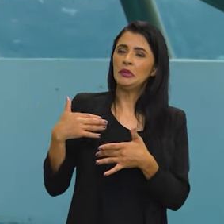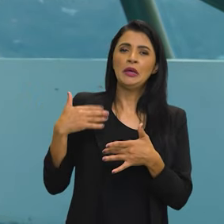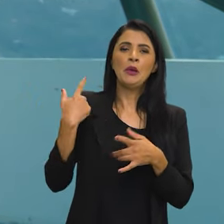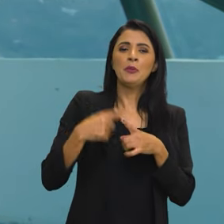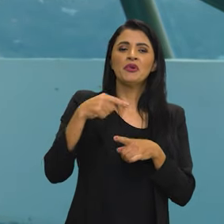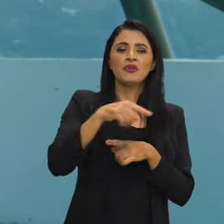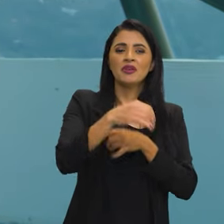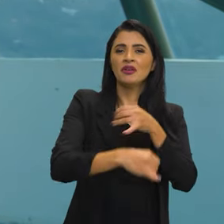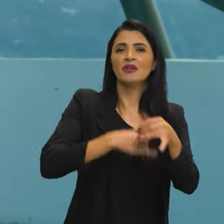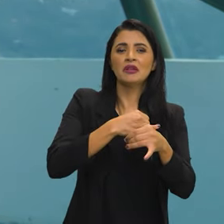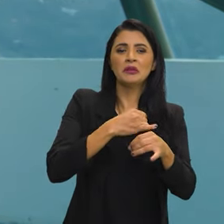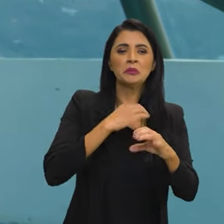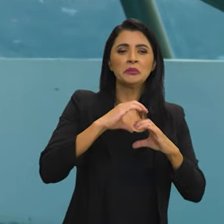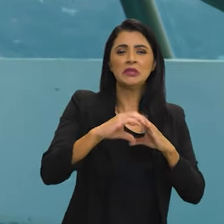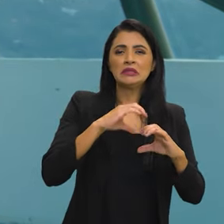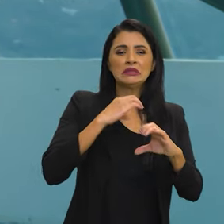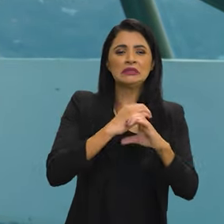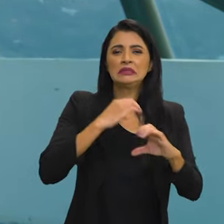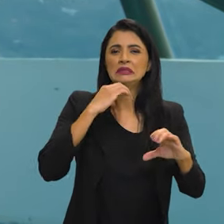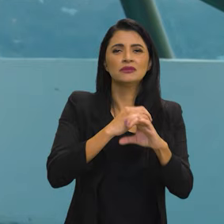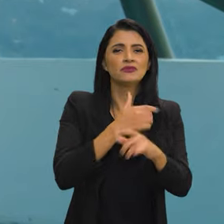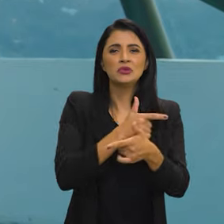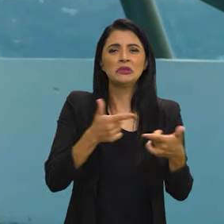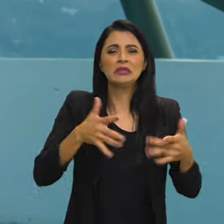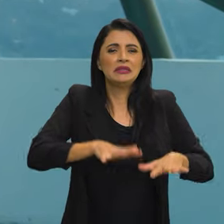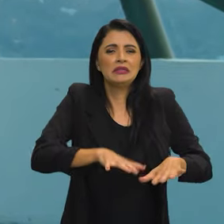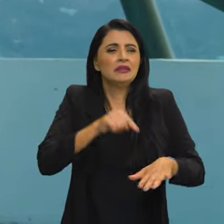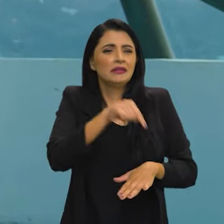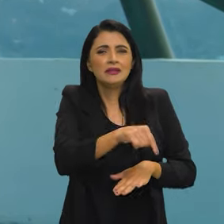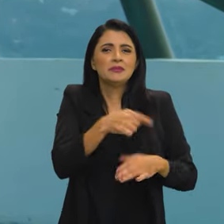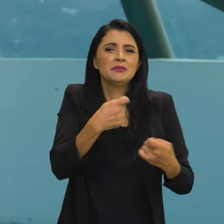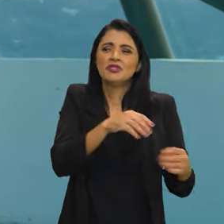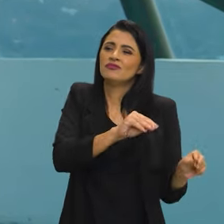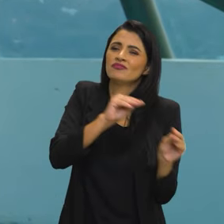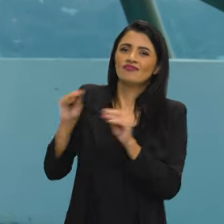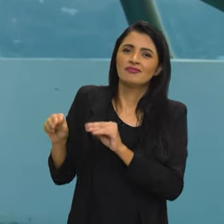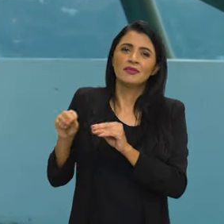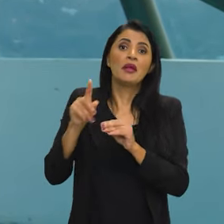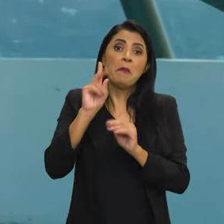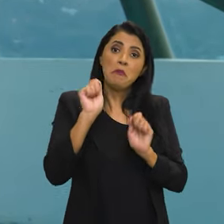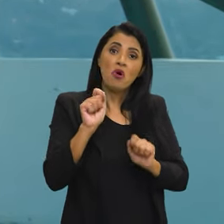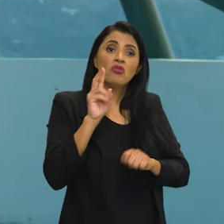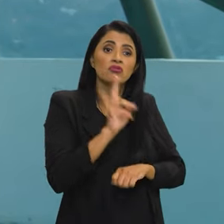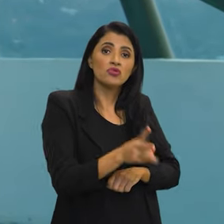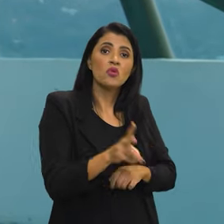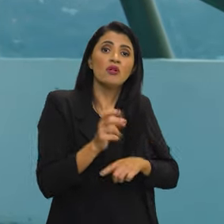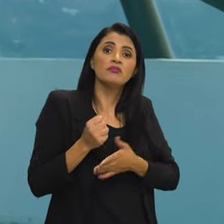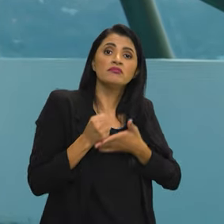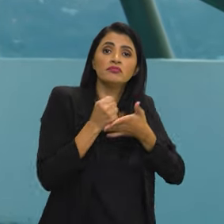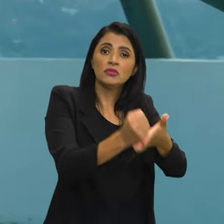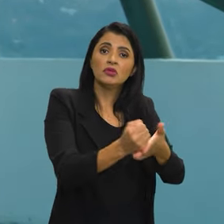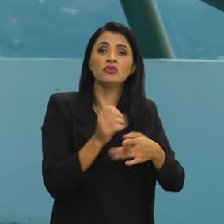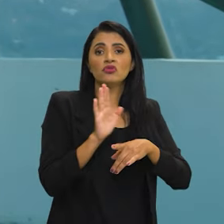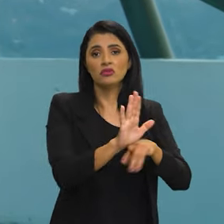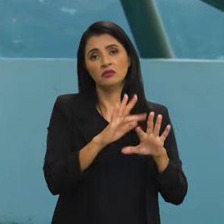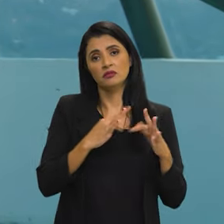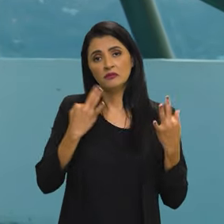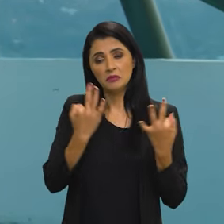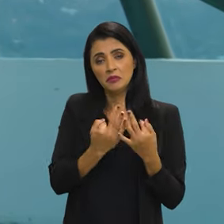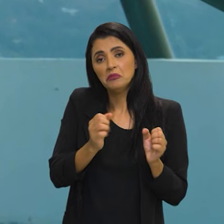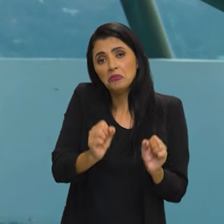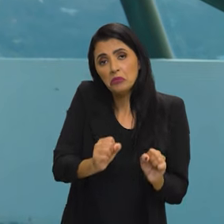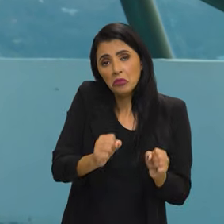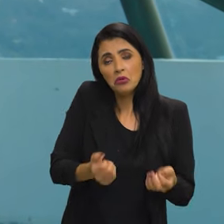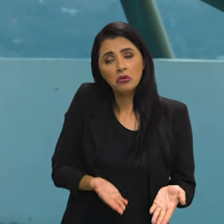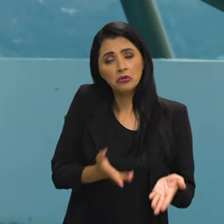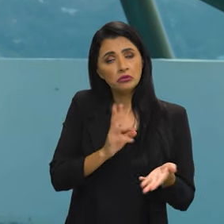grandes centros, porque não tem comunicação, não tem inclusão, pode acabar ficando ali, ajudando e dando todo o suporte àquela